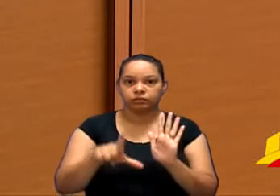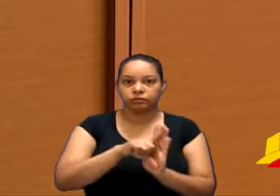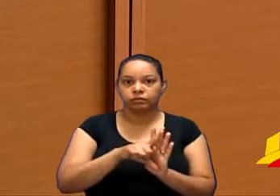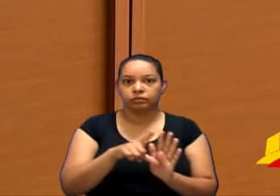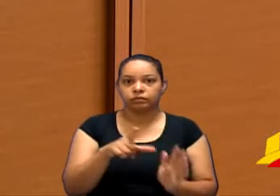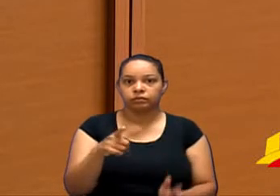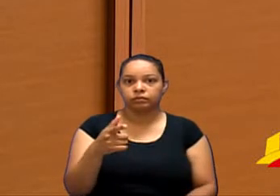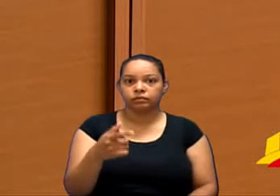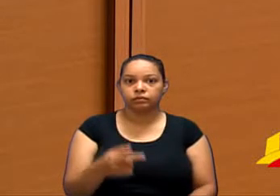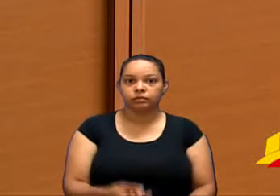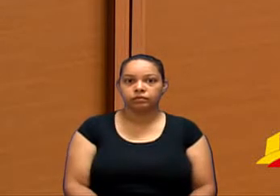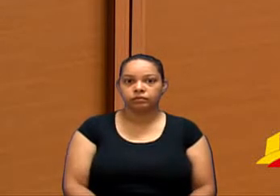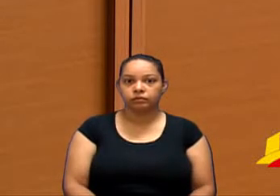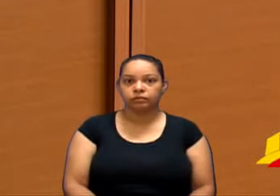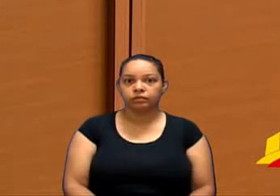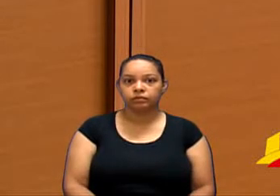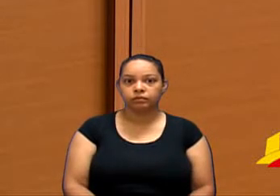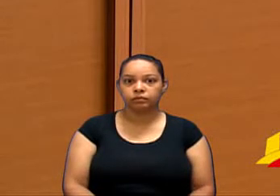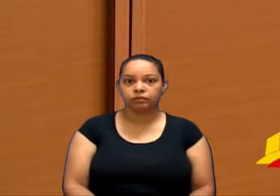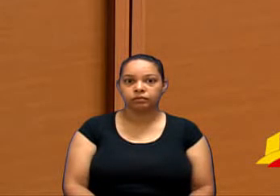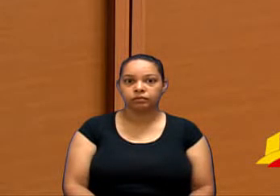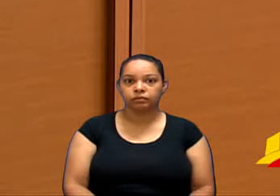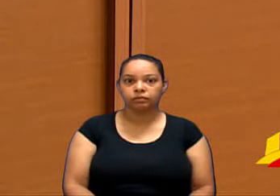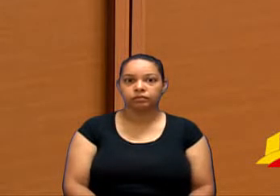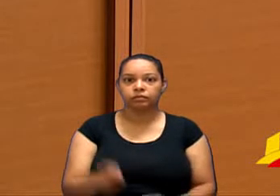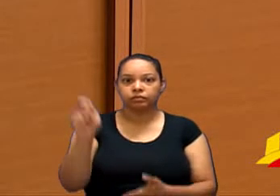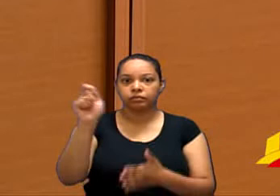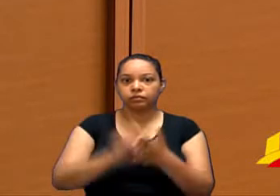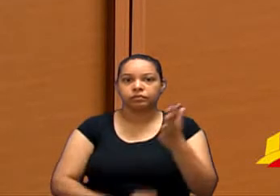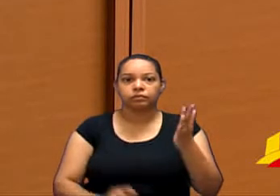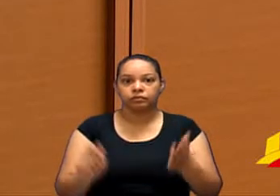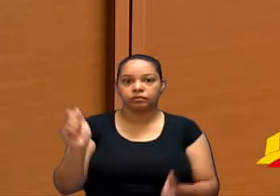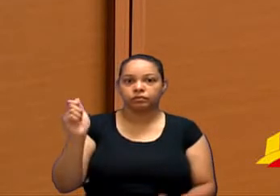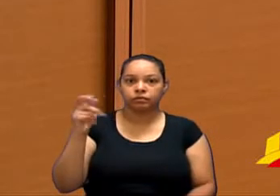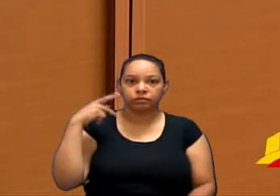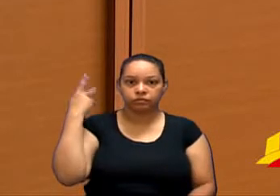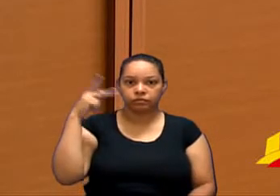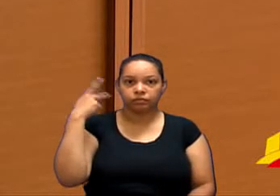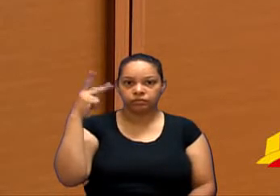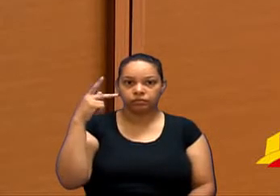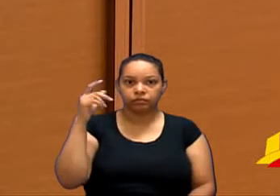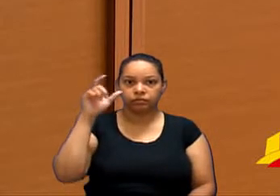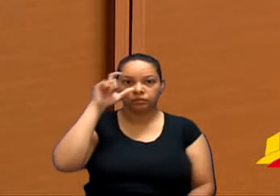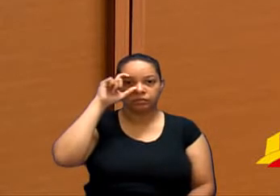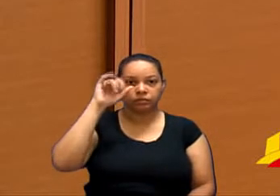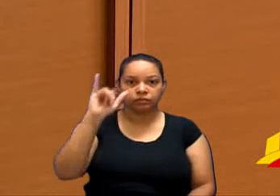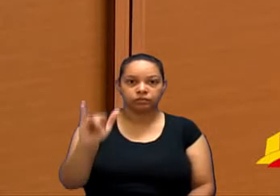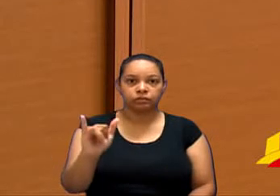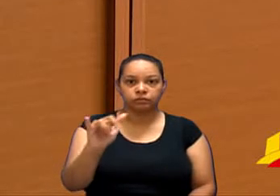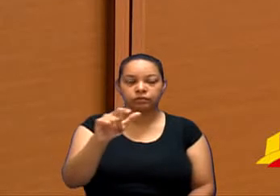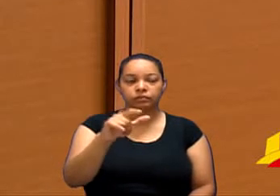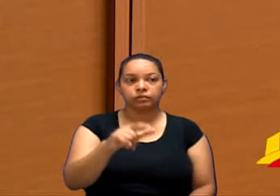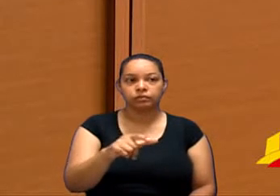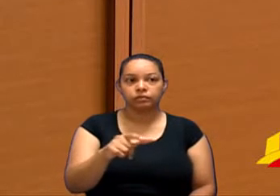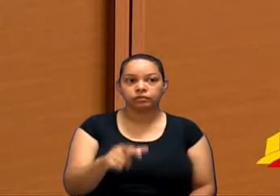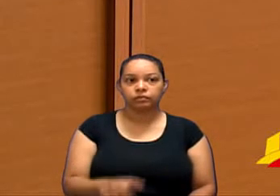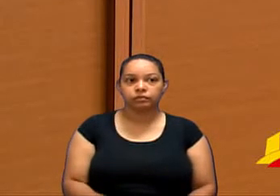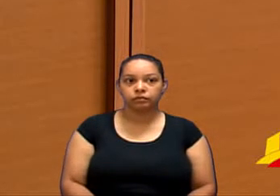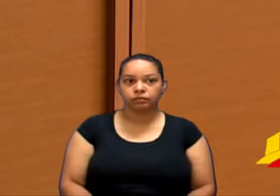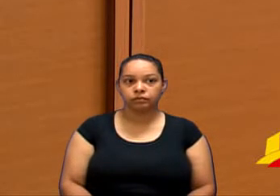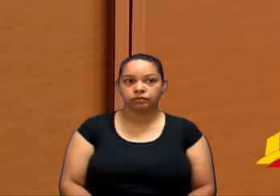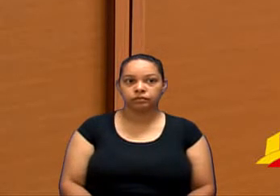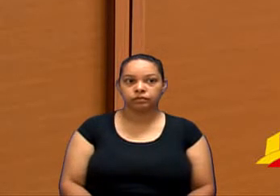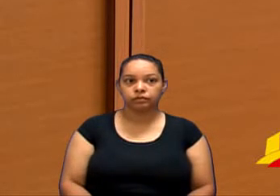autógrafo 15622 de autoria da vereadora Iara Bernardes dispõe sobre a fixação de cartazes